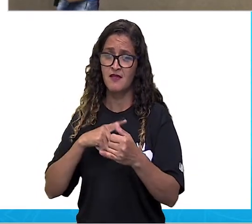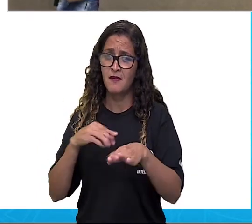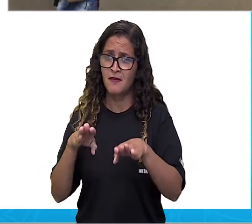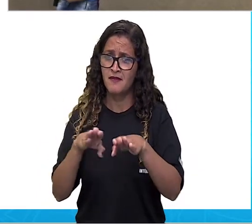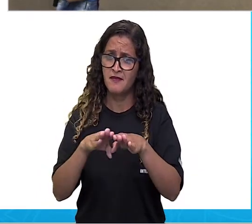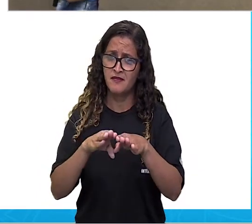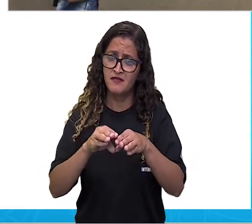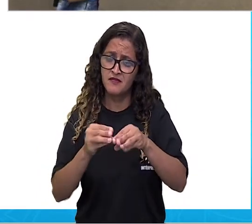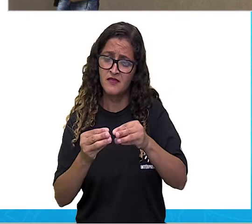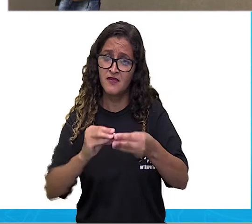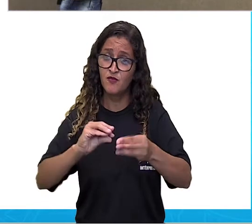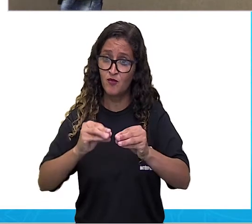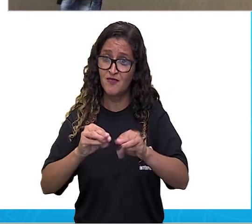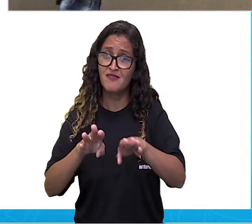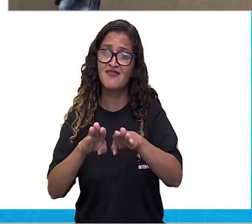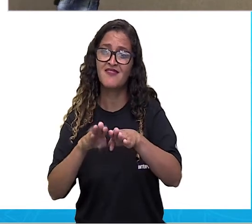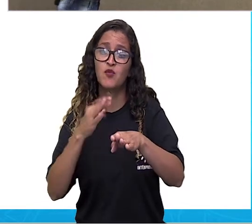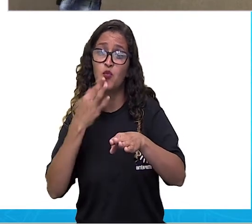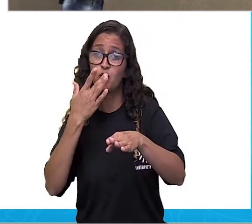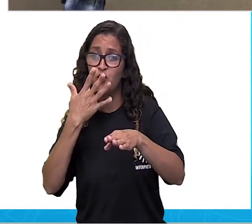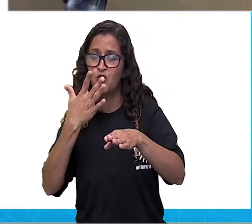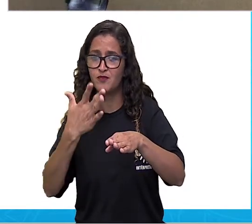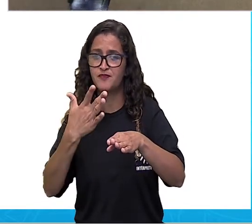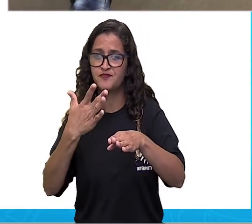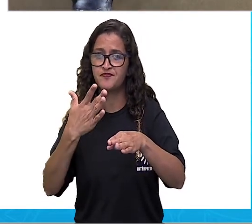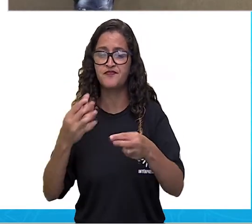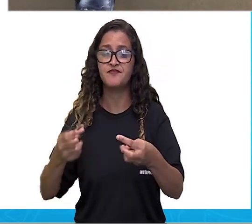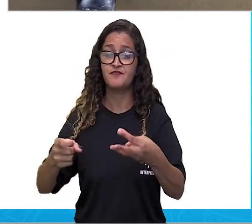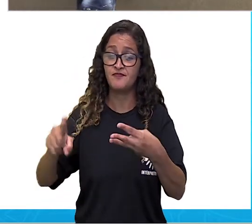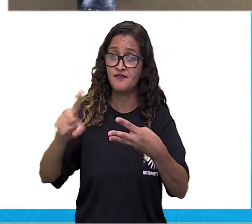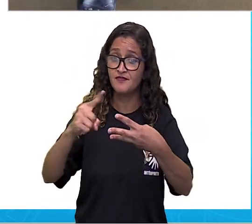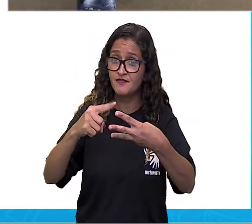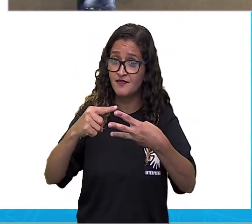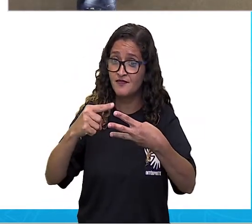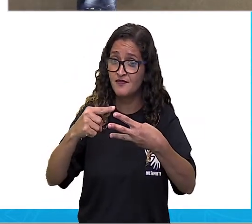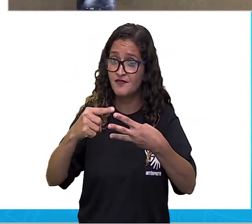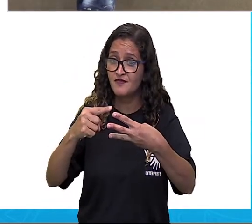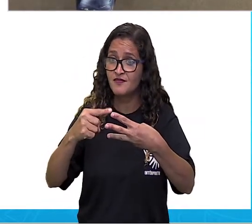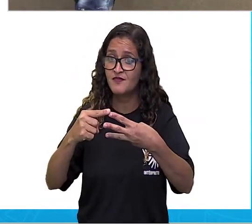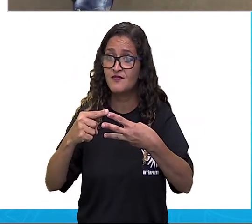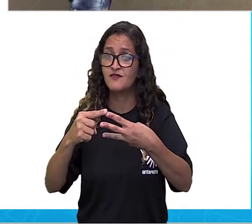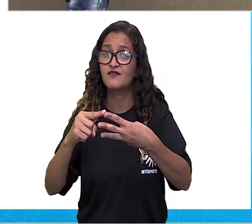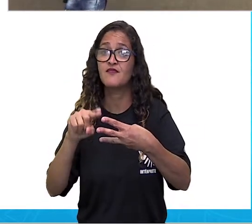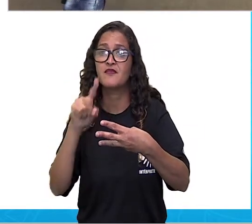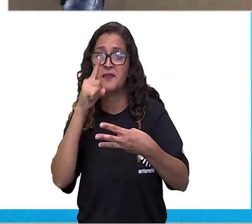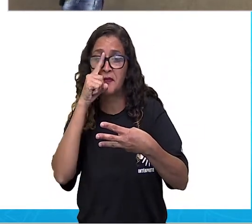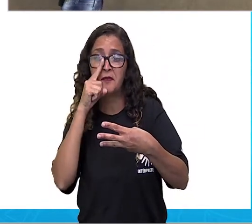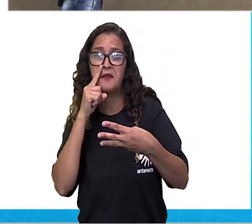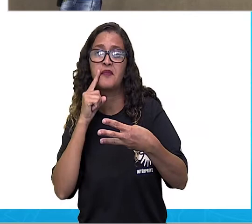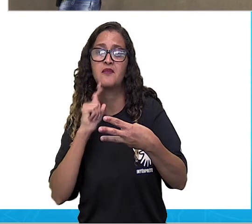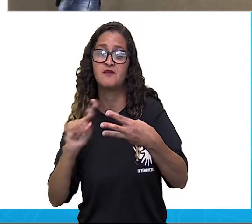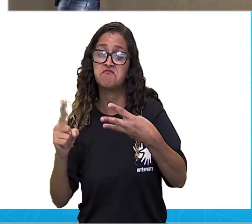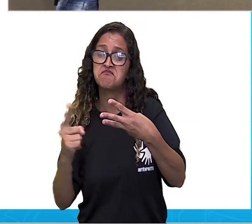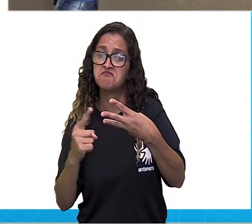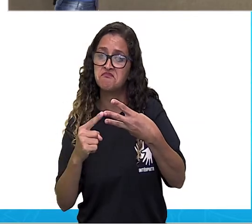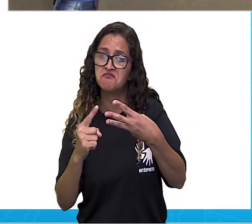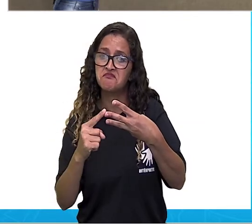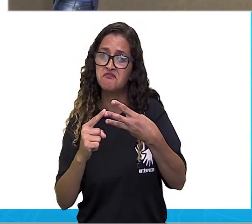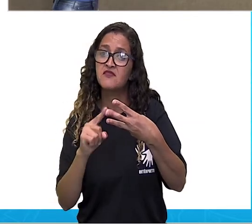cores. Então, ele fez grupos, criou